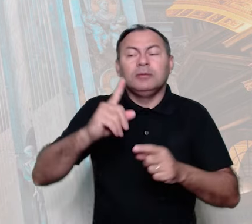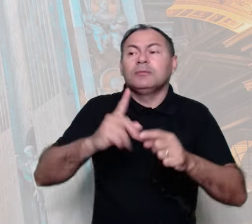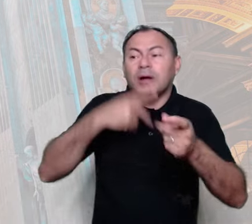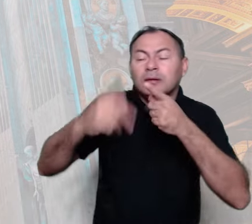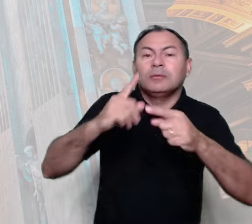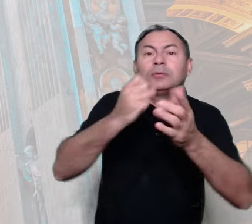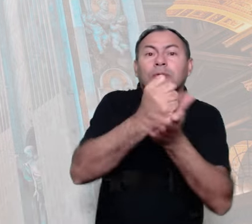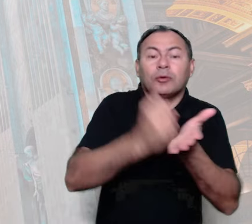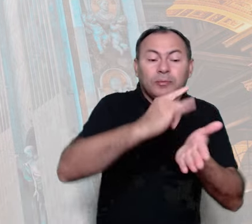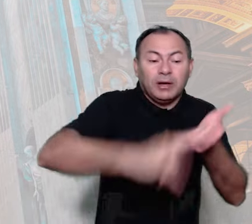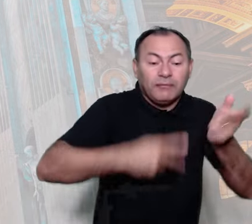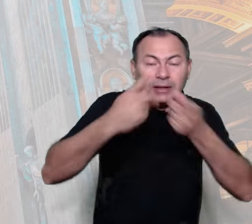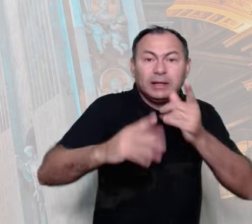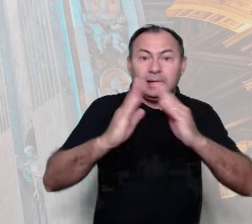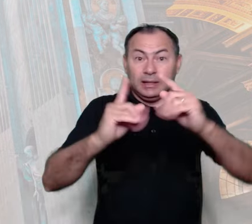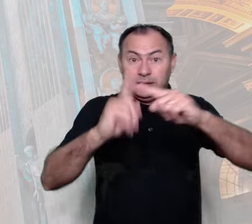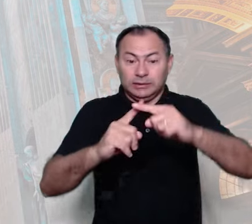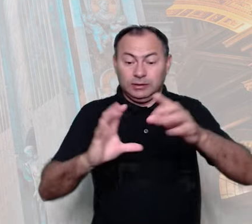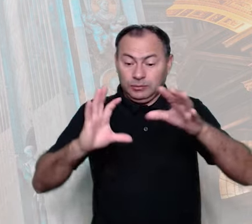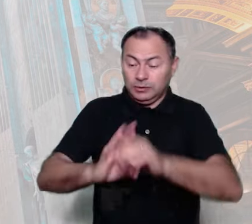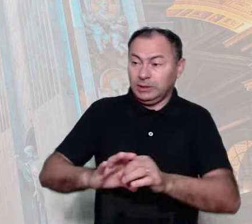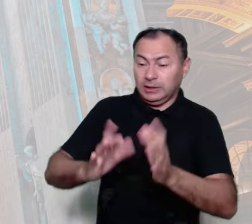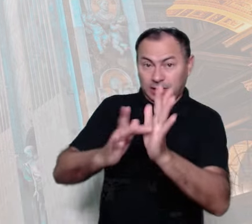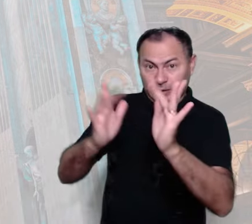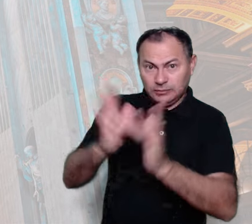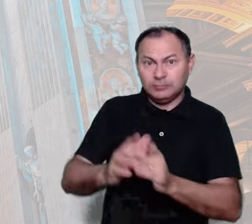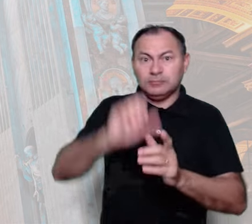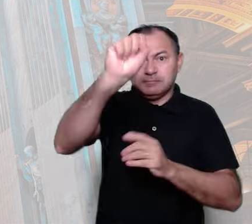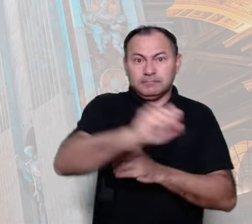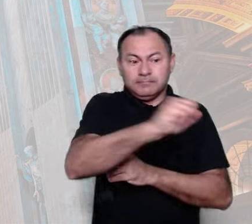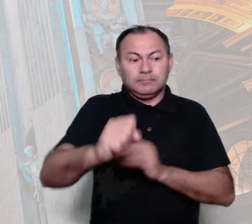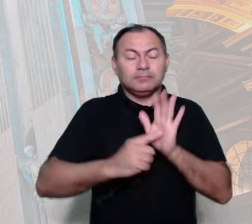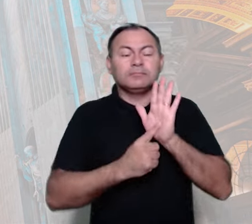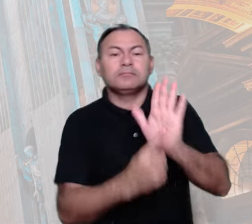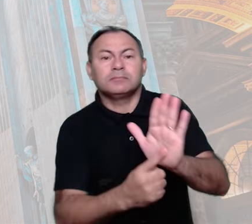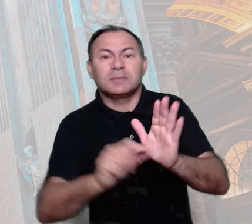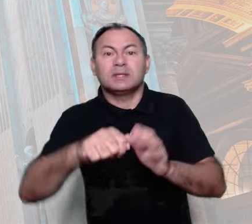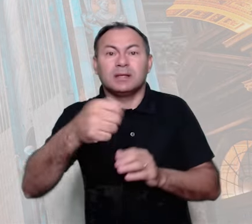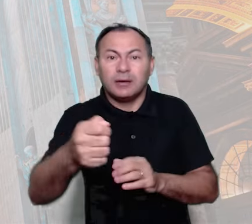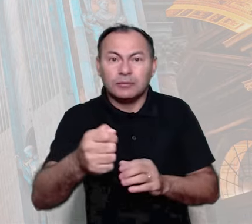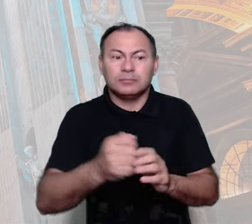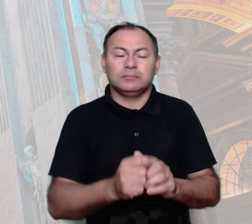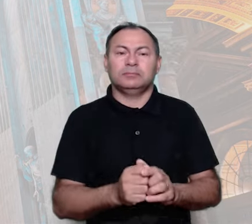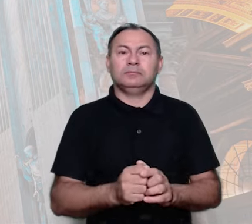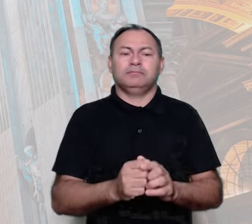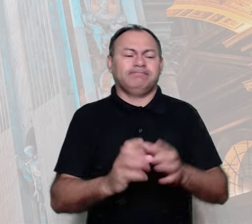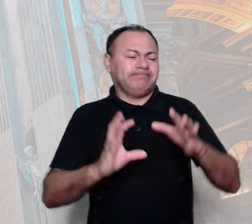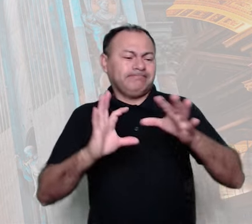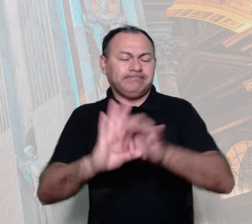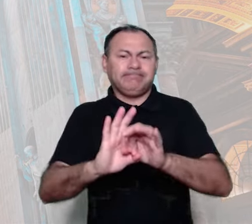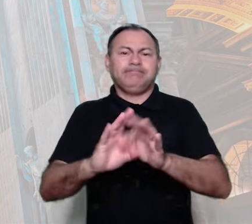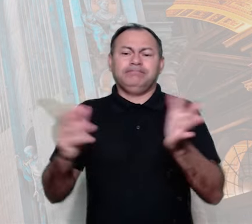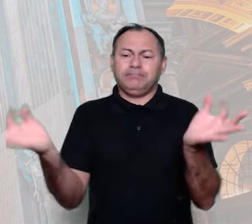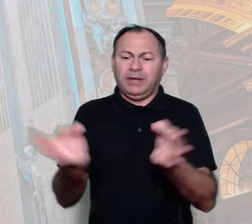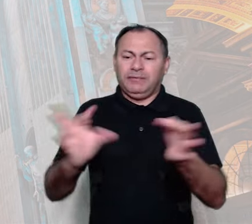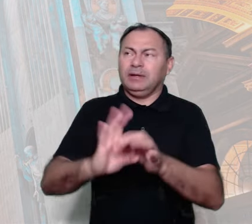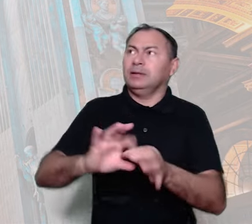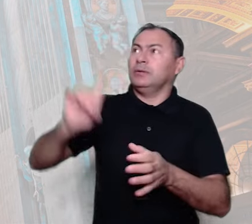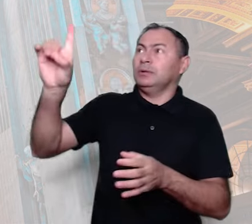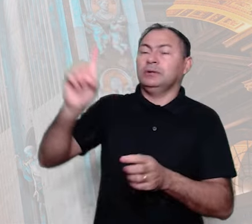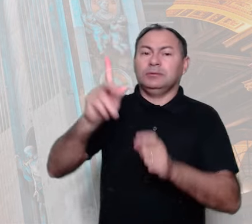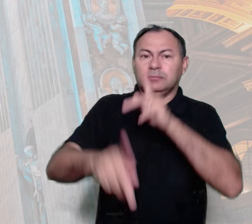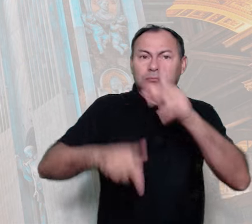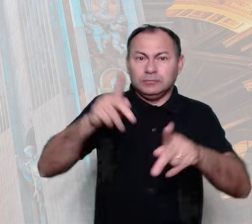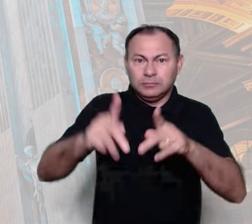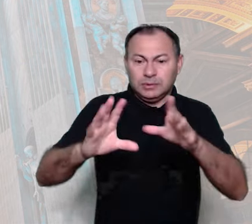Por que a Igreja é em Cristo? Como que o sacramento ou sinal e instrumento da íntima união com Deus